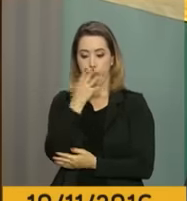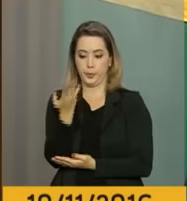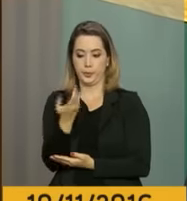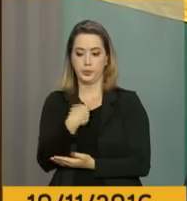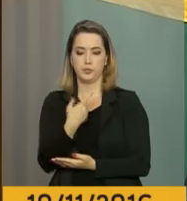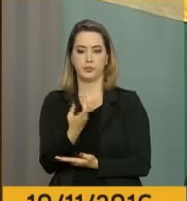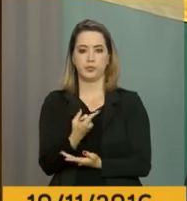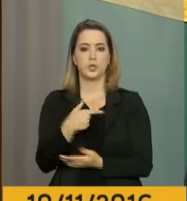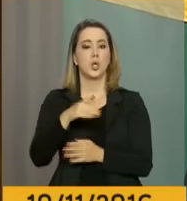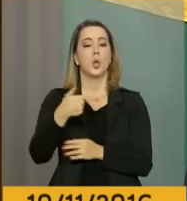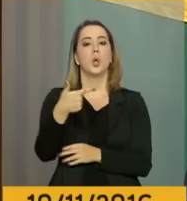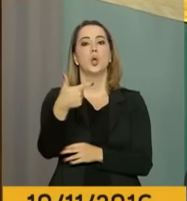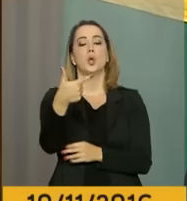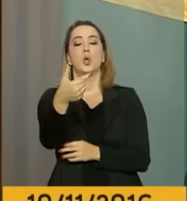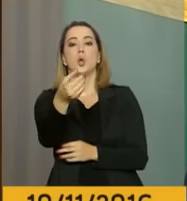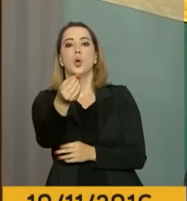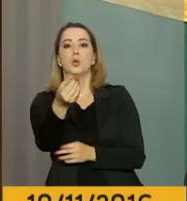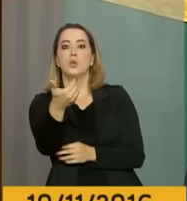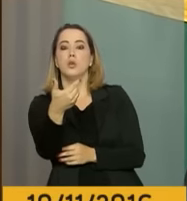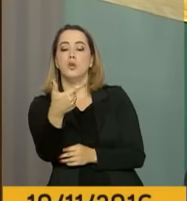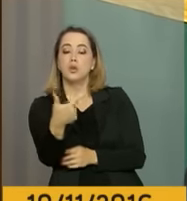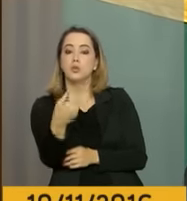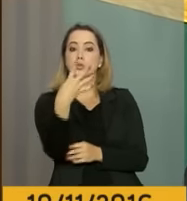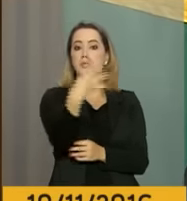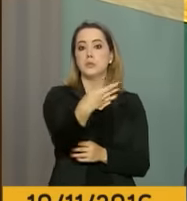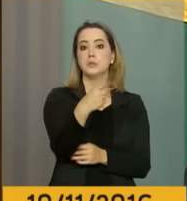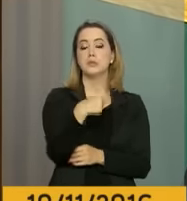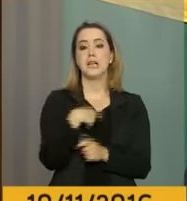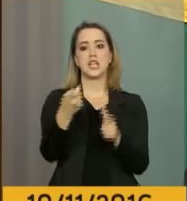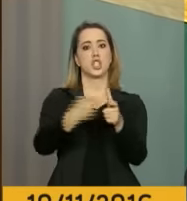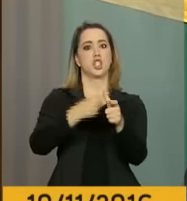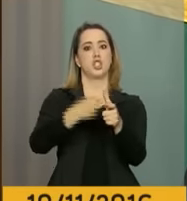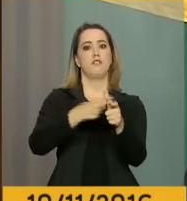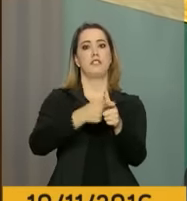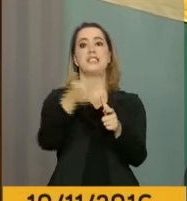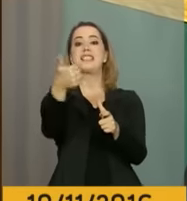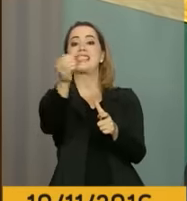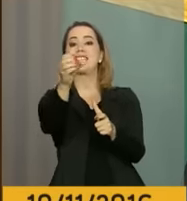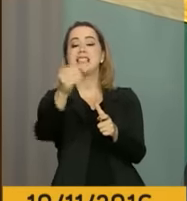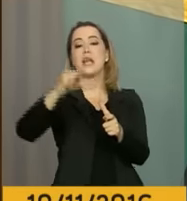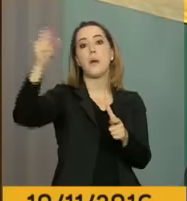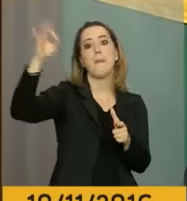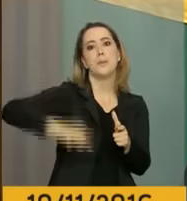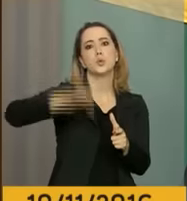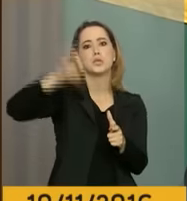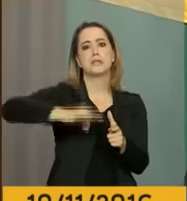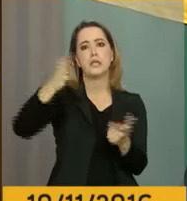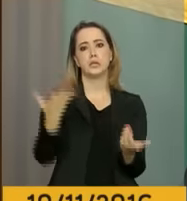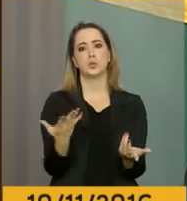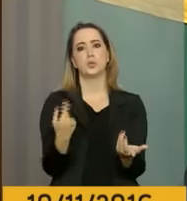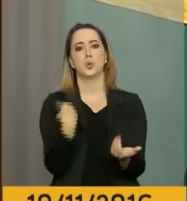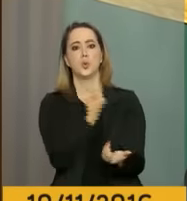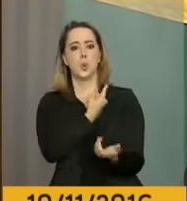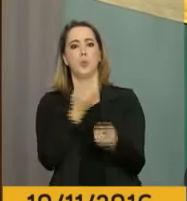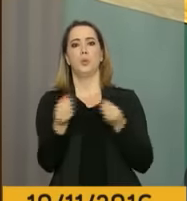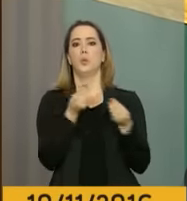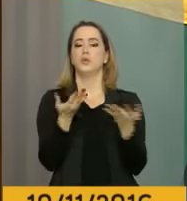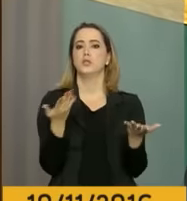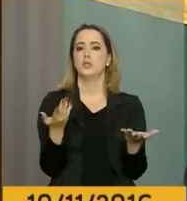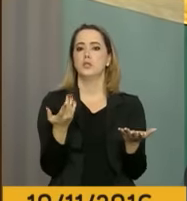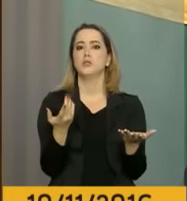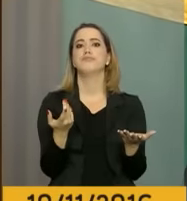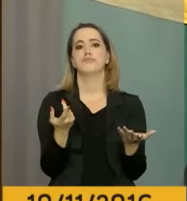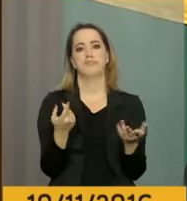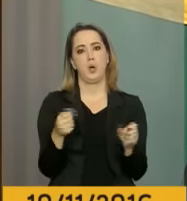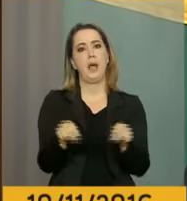que em 2024 o déficit alcançaria 100% do PIB. Portanto, seríamos um Estado falido. E eu não